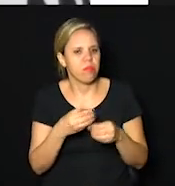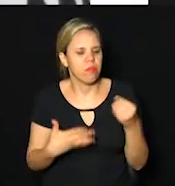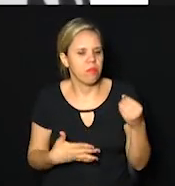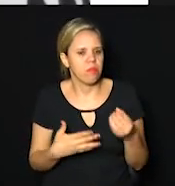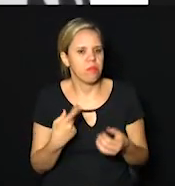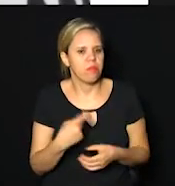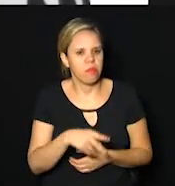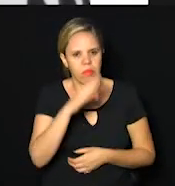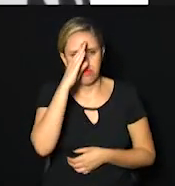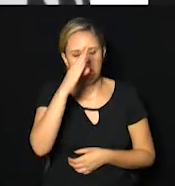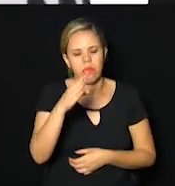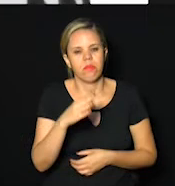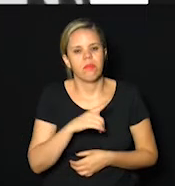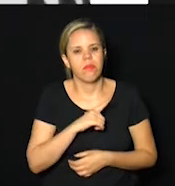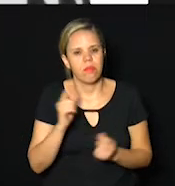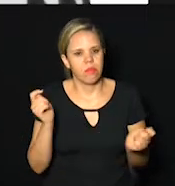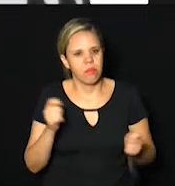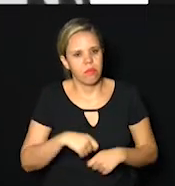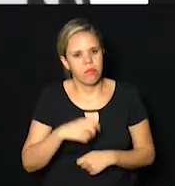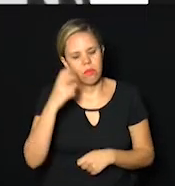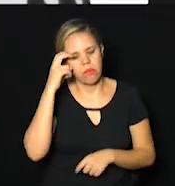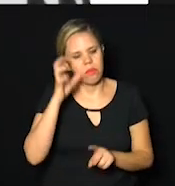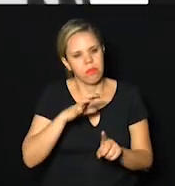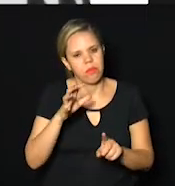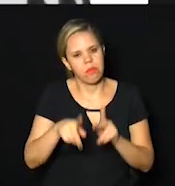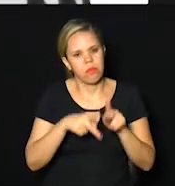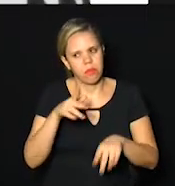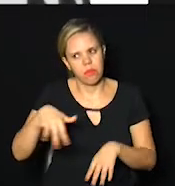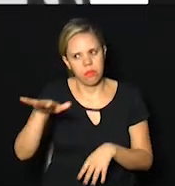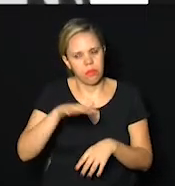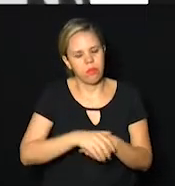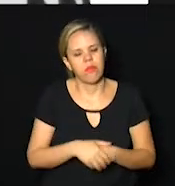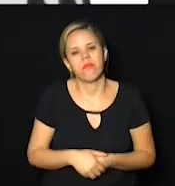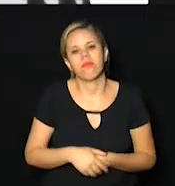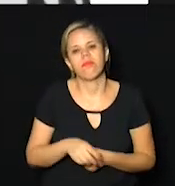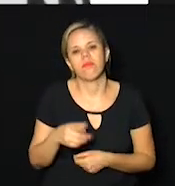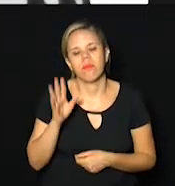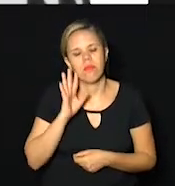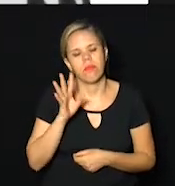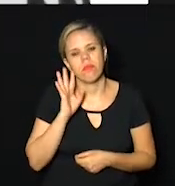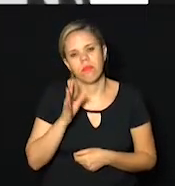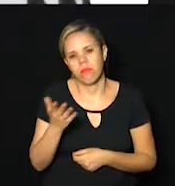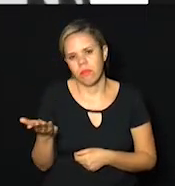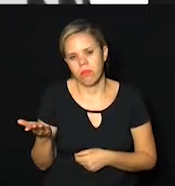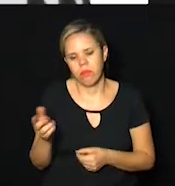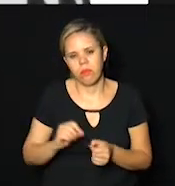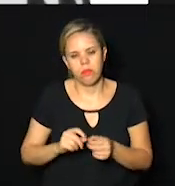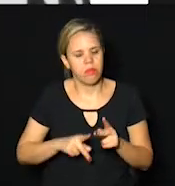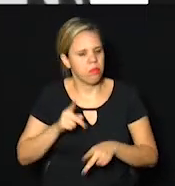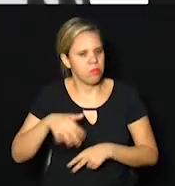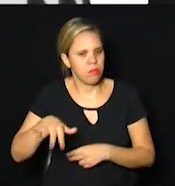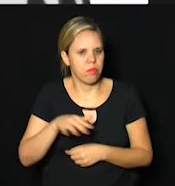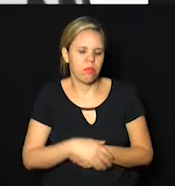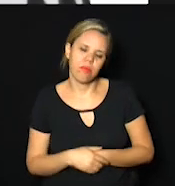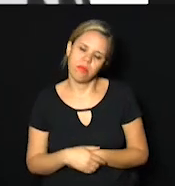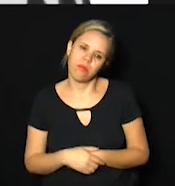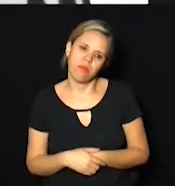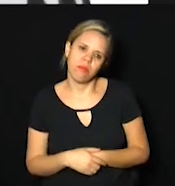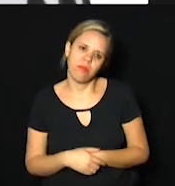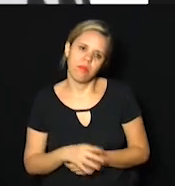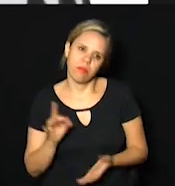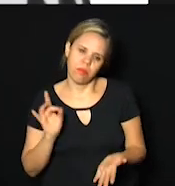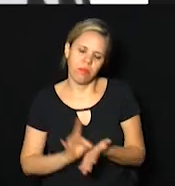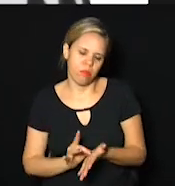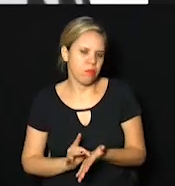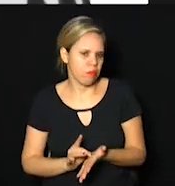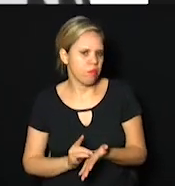e, principalmente, ela tem capacidade de influenciar os outros. Isso é muito bacana. Isso faz com que as pessoas realmente se